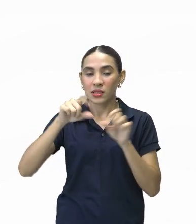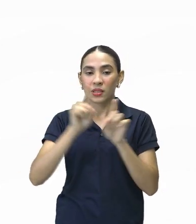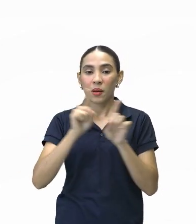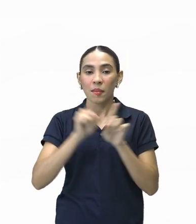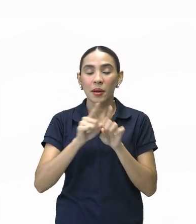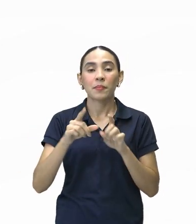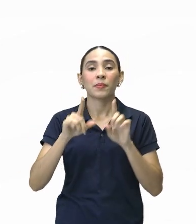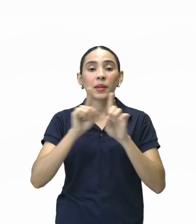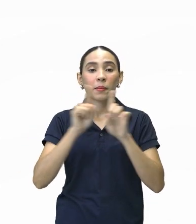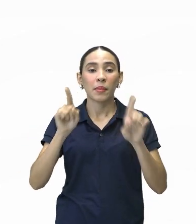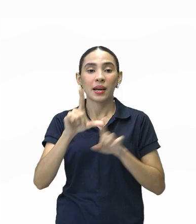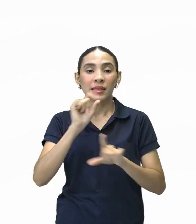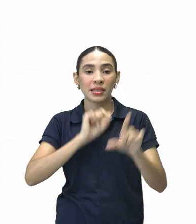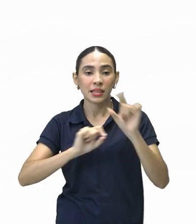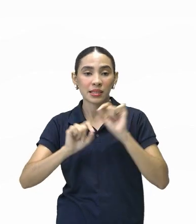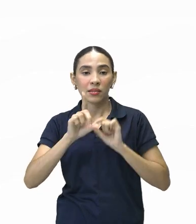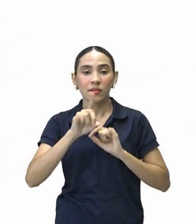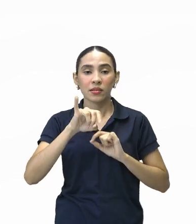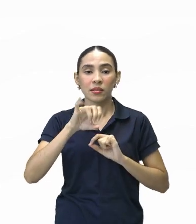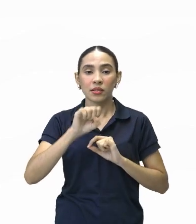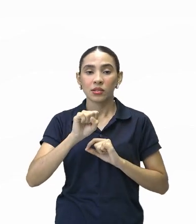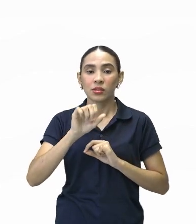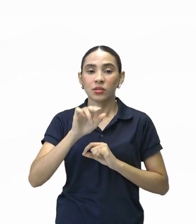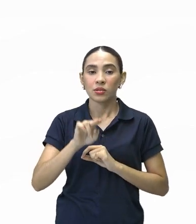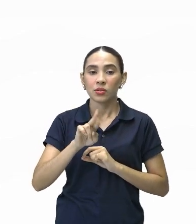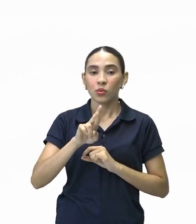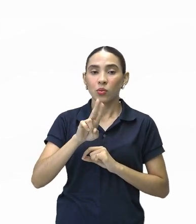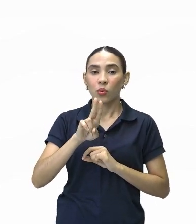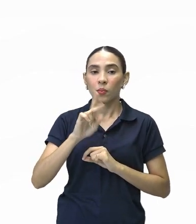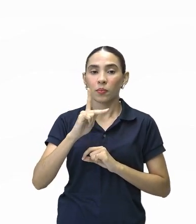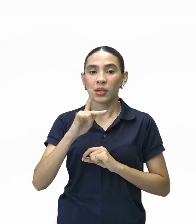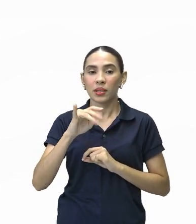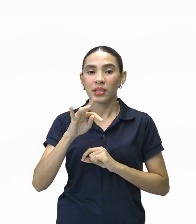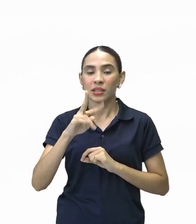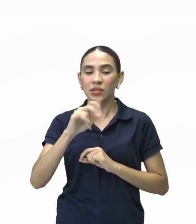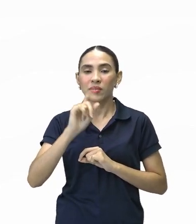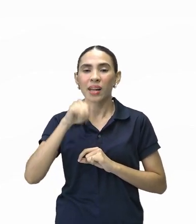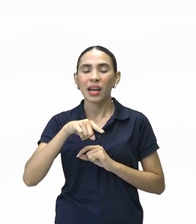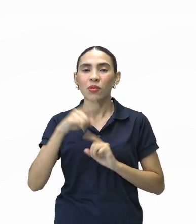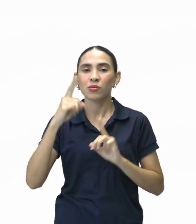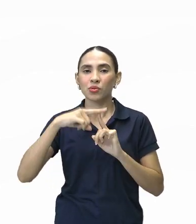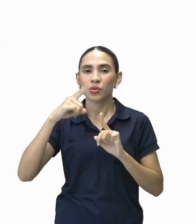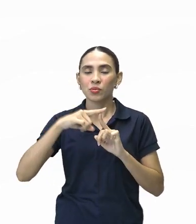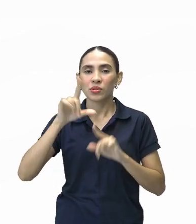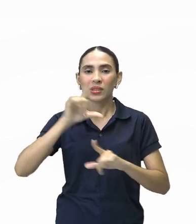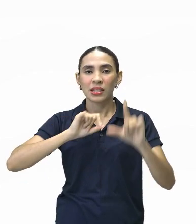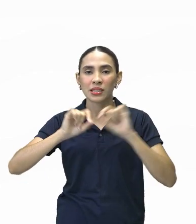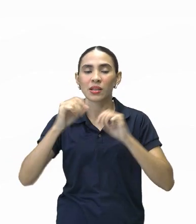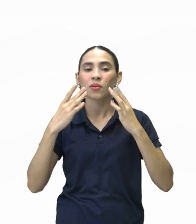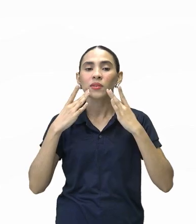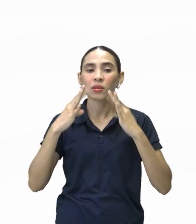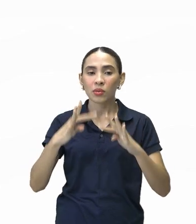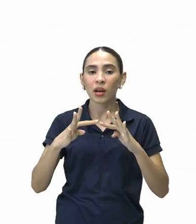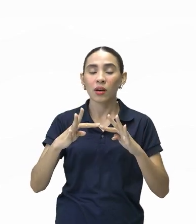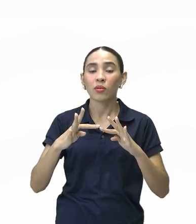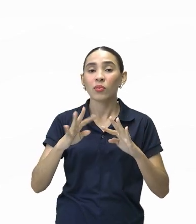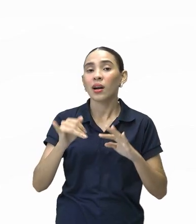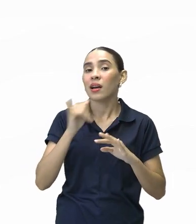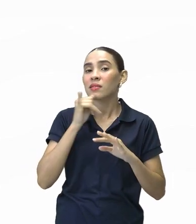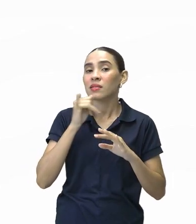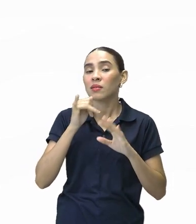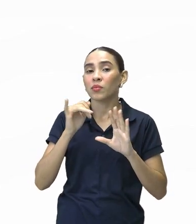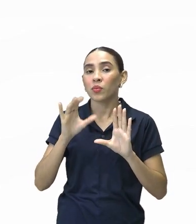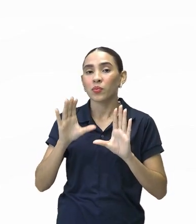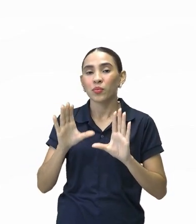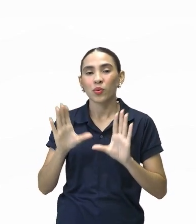A seleção disruptiva ou seleção desequilibrada, ela é um tipo de seleção natural, onde